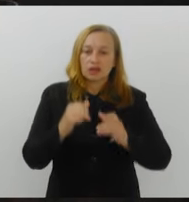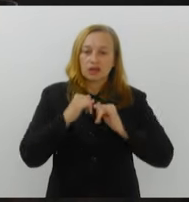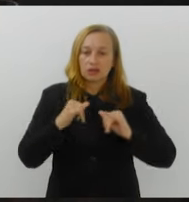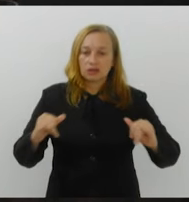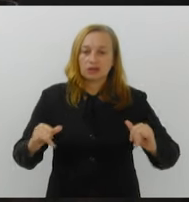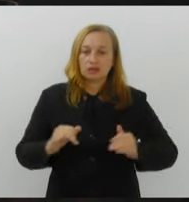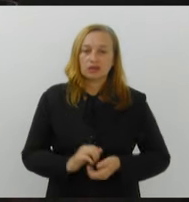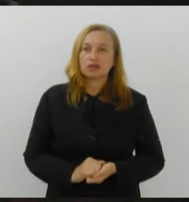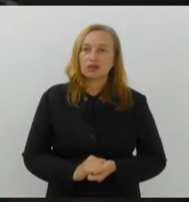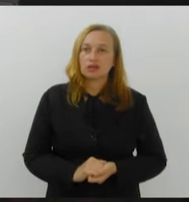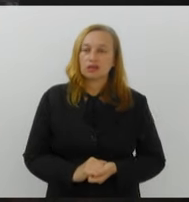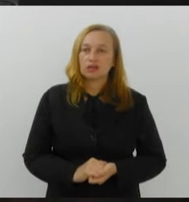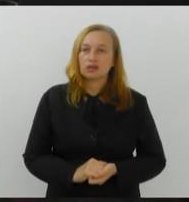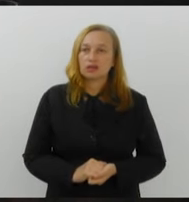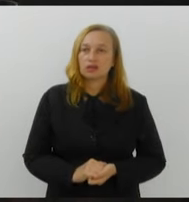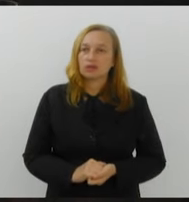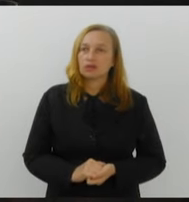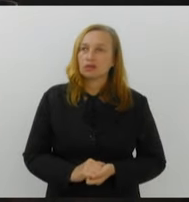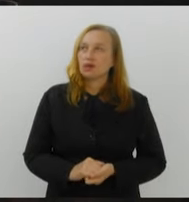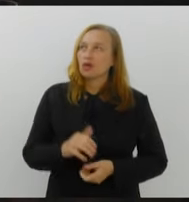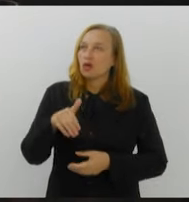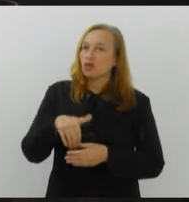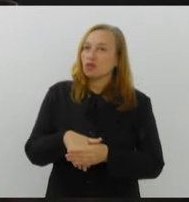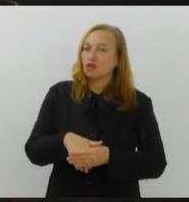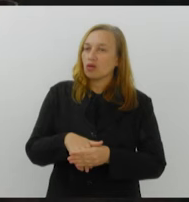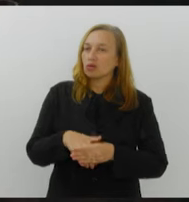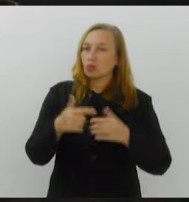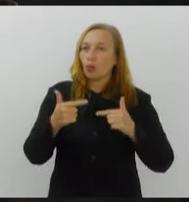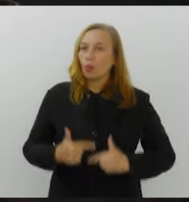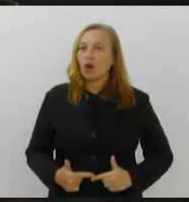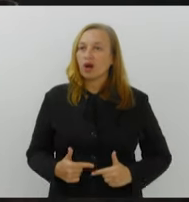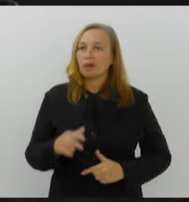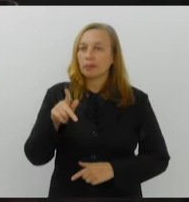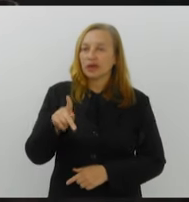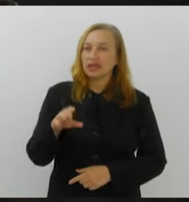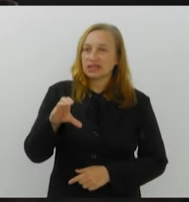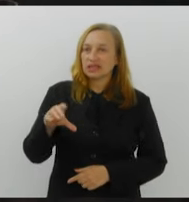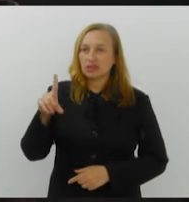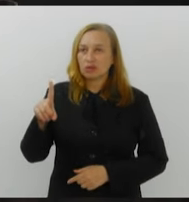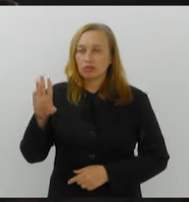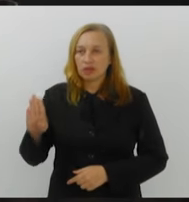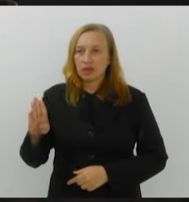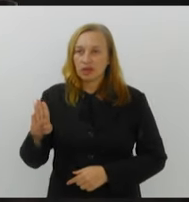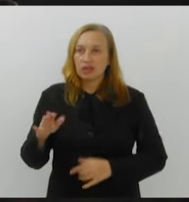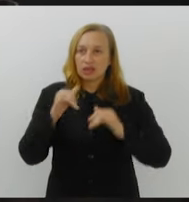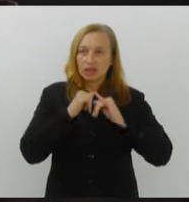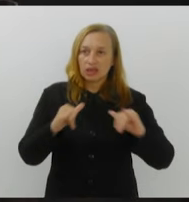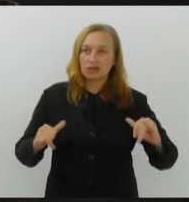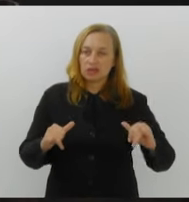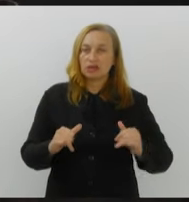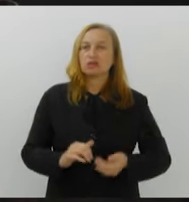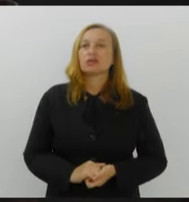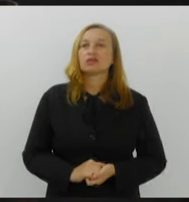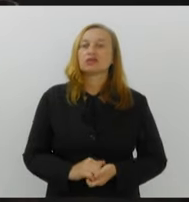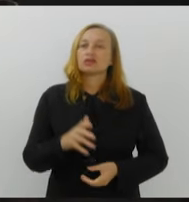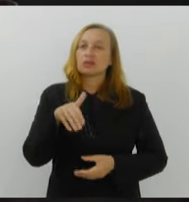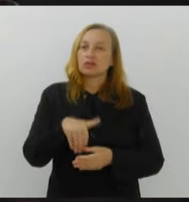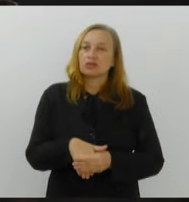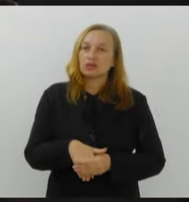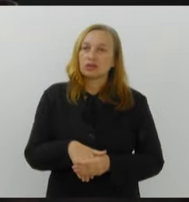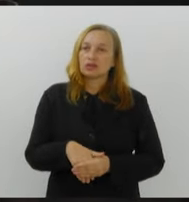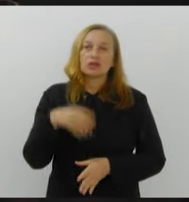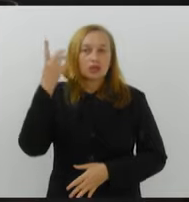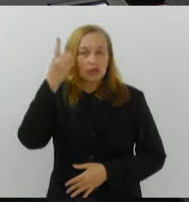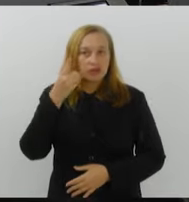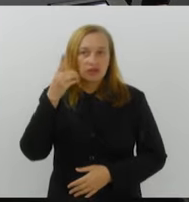Anuncio. Abstenção do PC do B. Anuncio. Declaração, presidente. Para a declaração de voto,